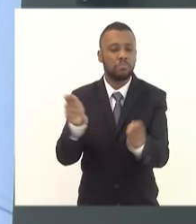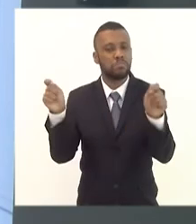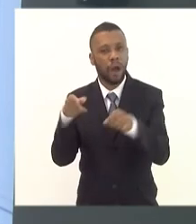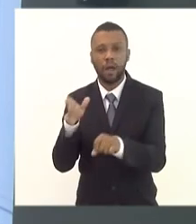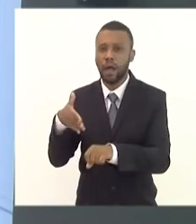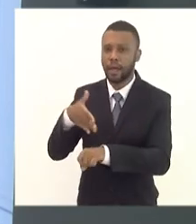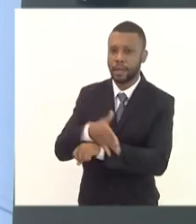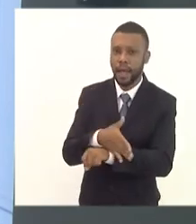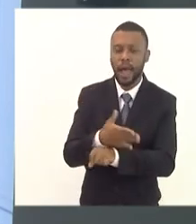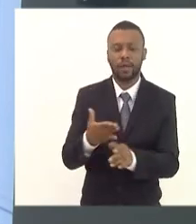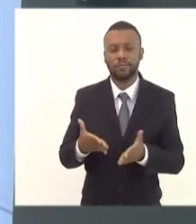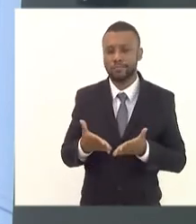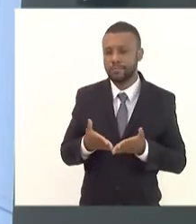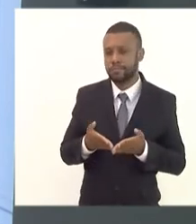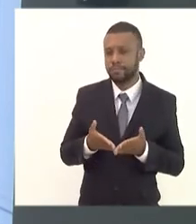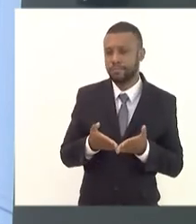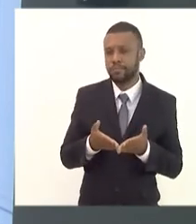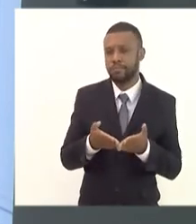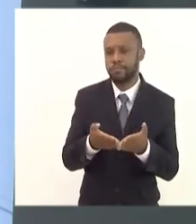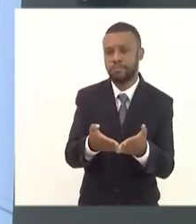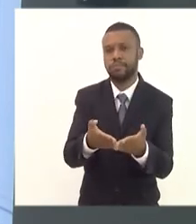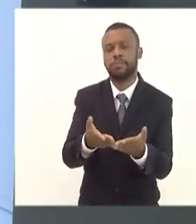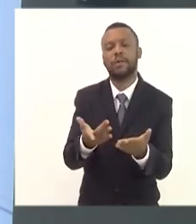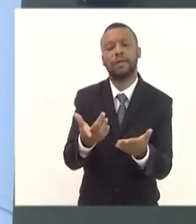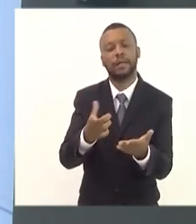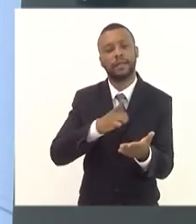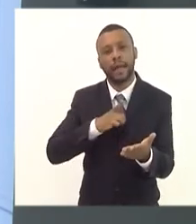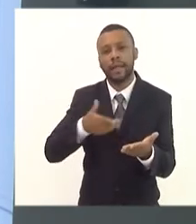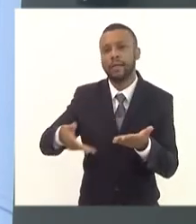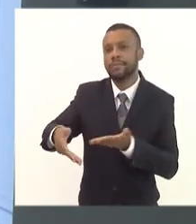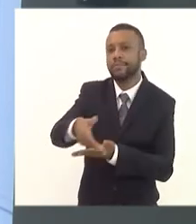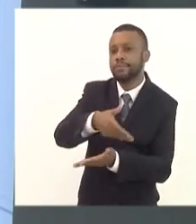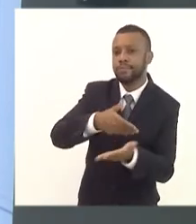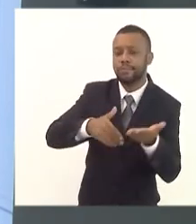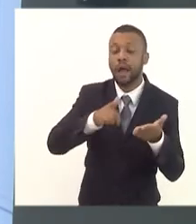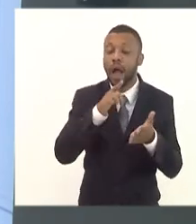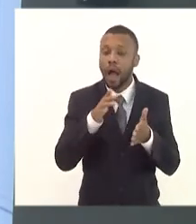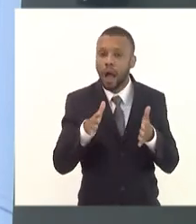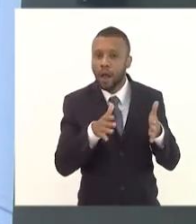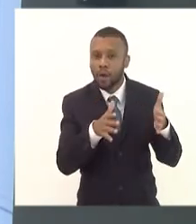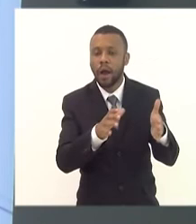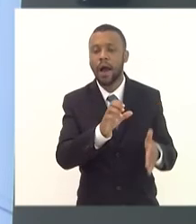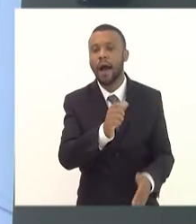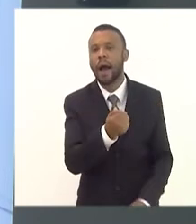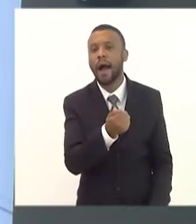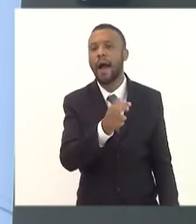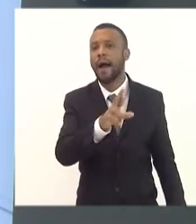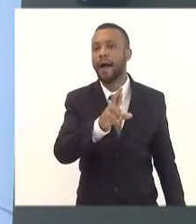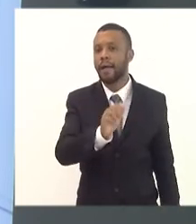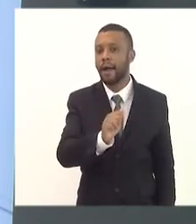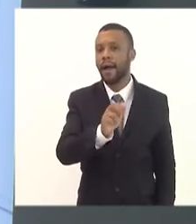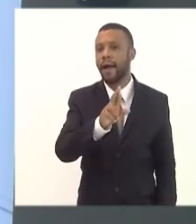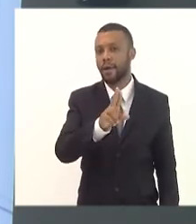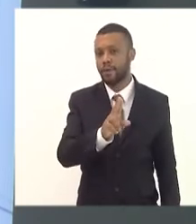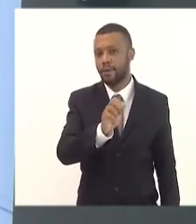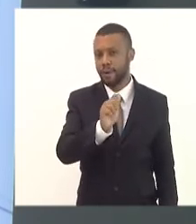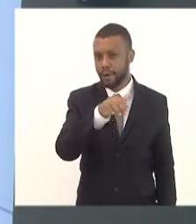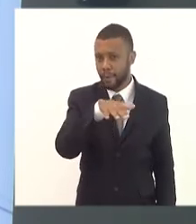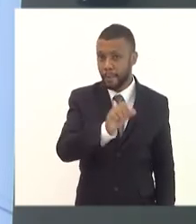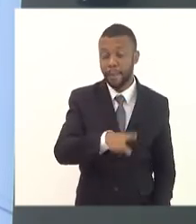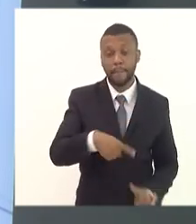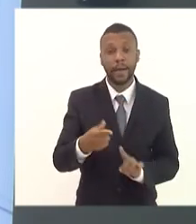para que tenha essa circulação hidrodinâmica entre a Lagoa de Araruama e o canal, né, o canal de